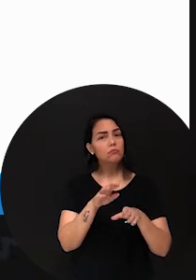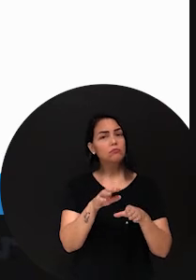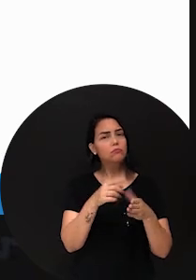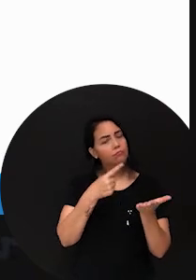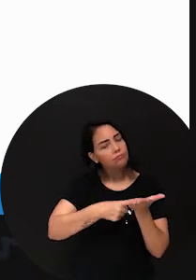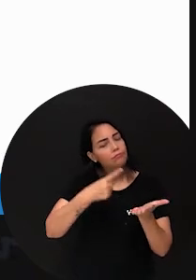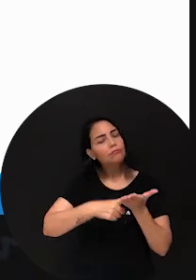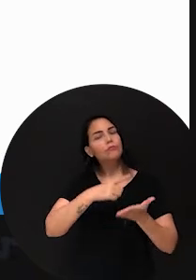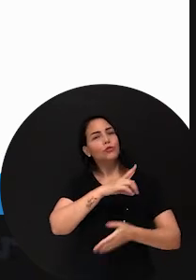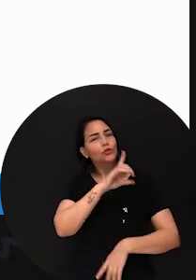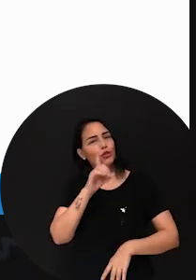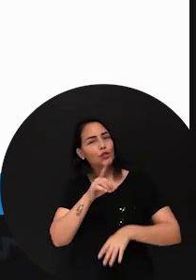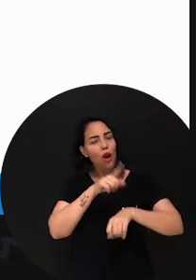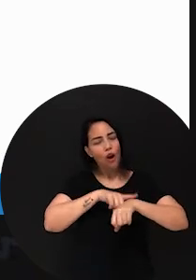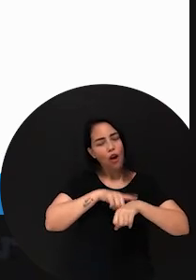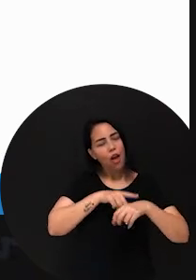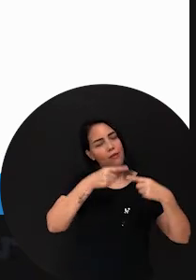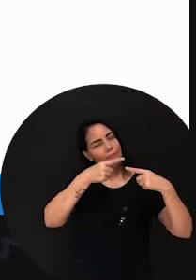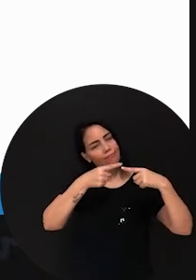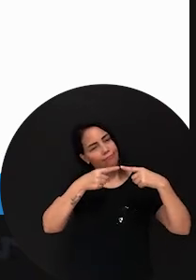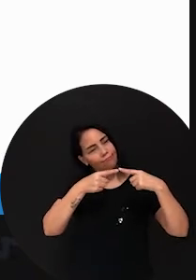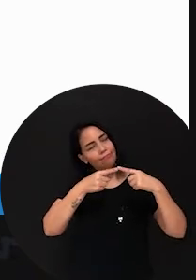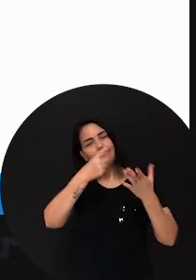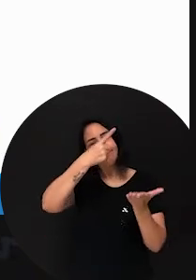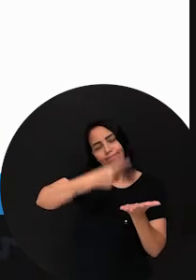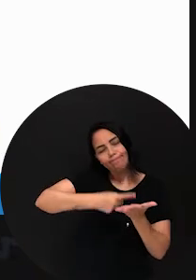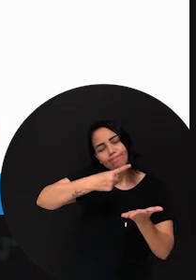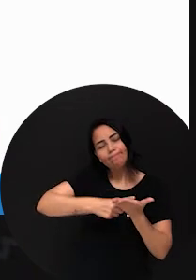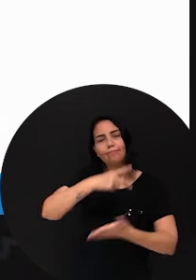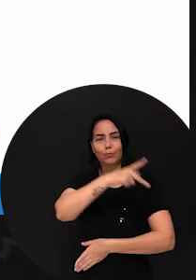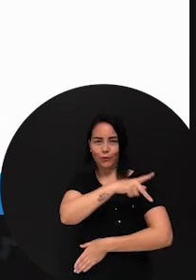que vai ser combinado com o professor.